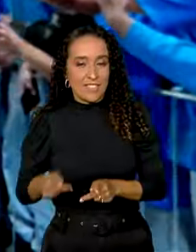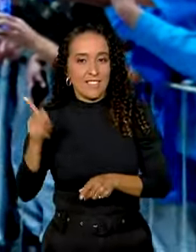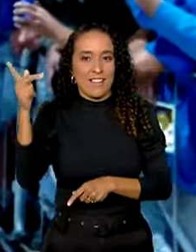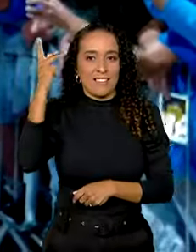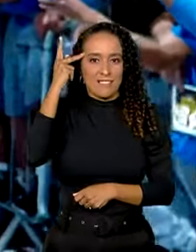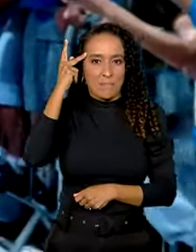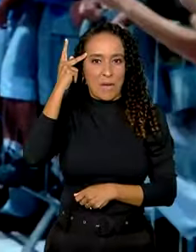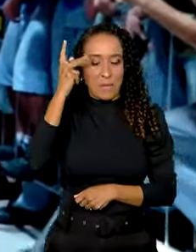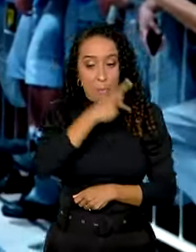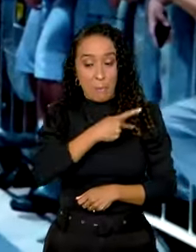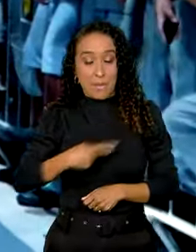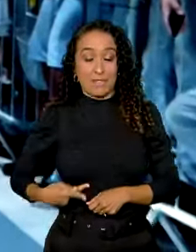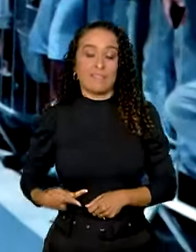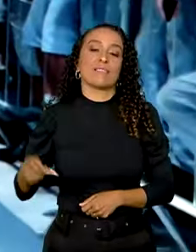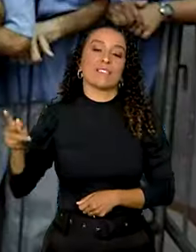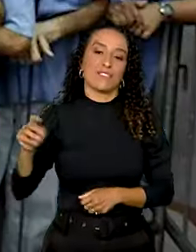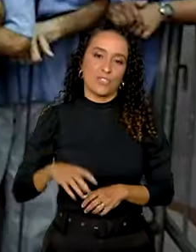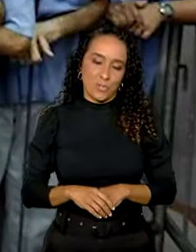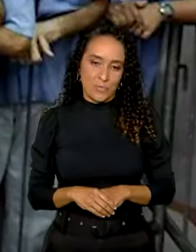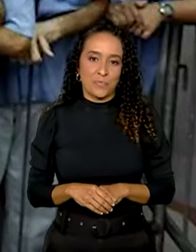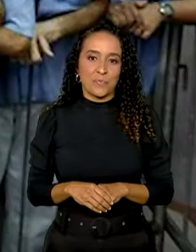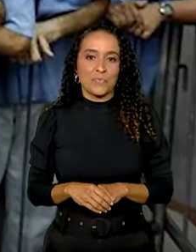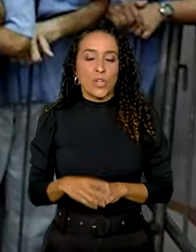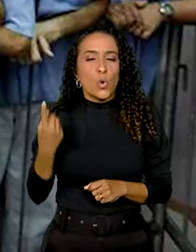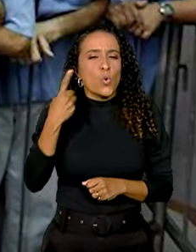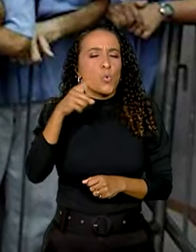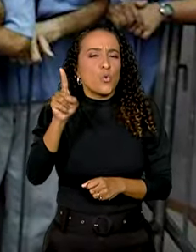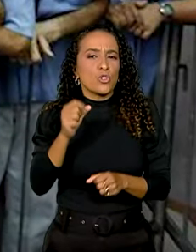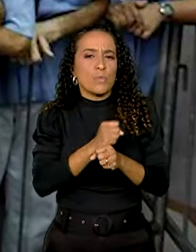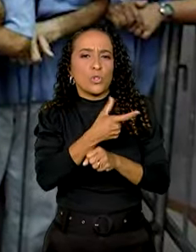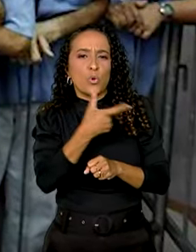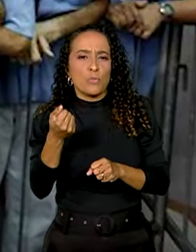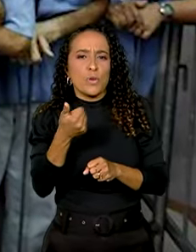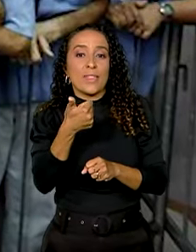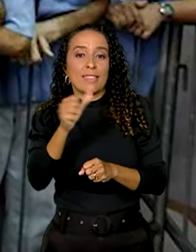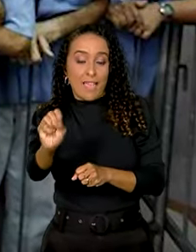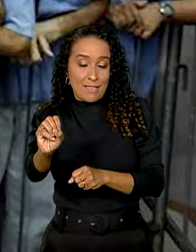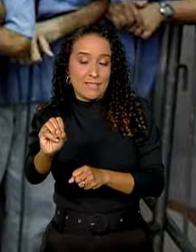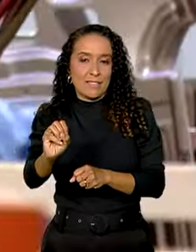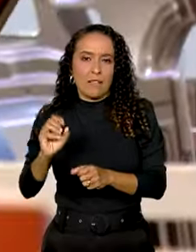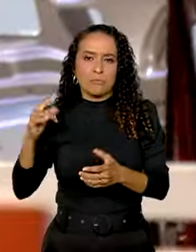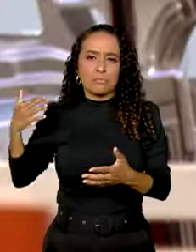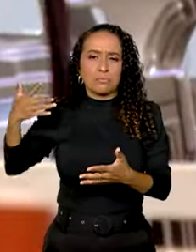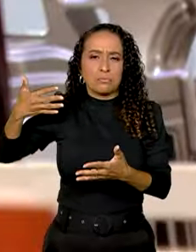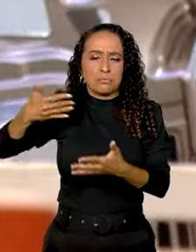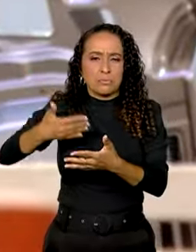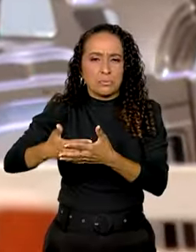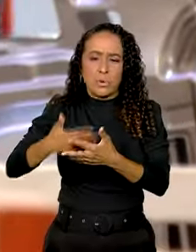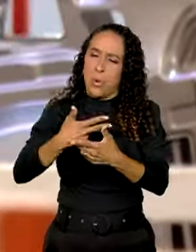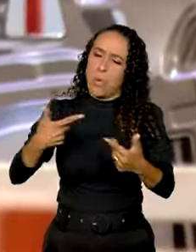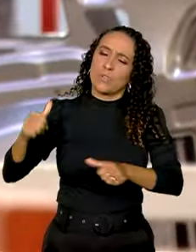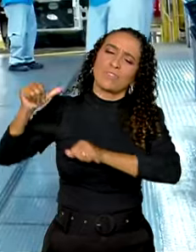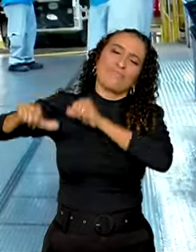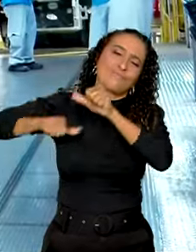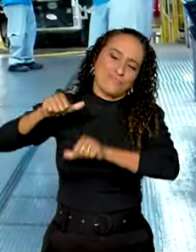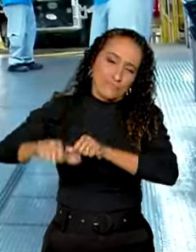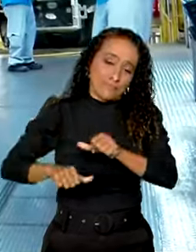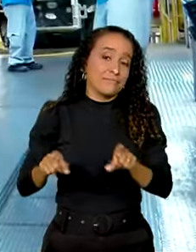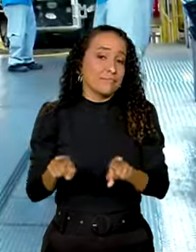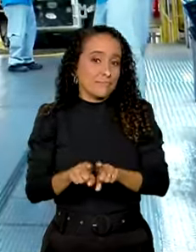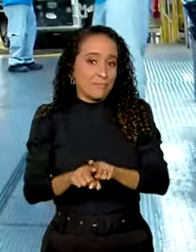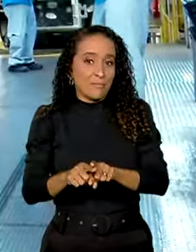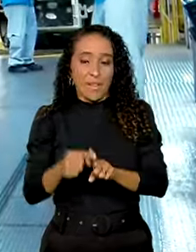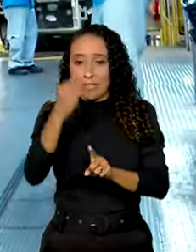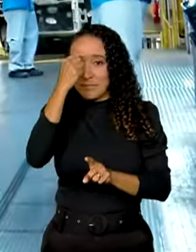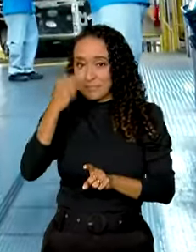Campo como presidente da República. A última foi em 2010. De lá para cá, muita coisa mudou, inclusive a